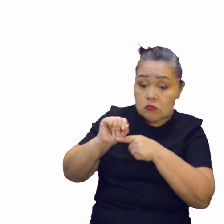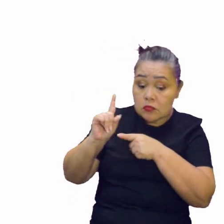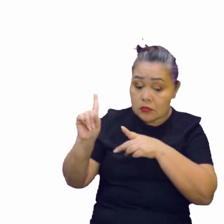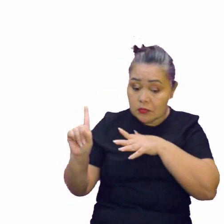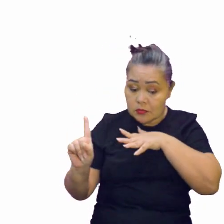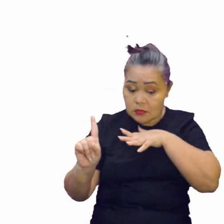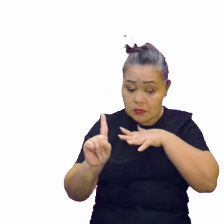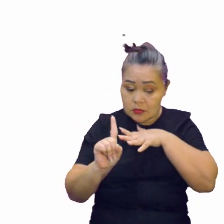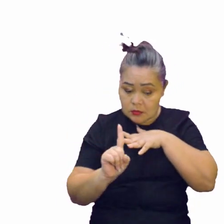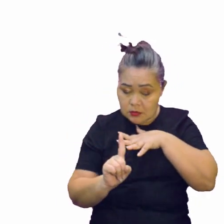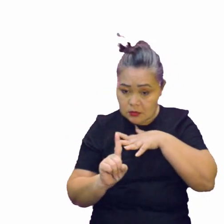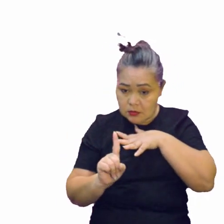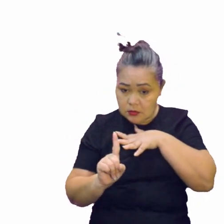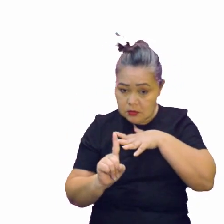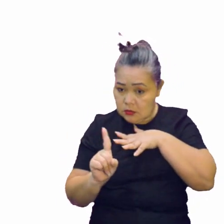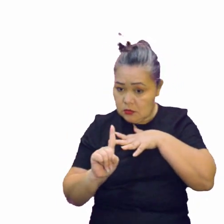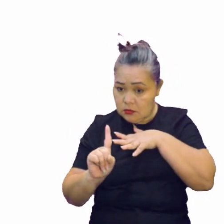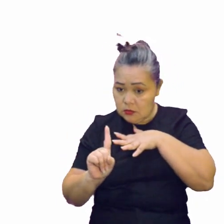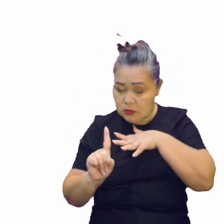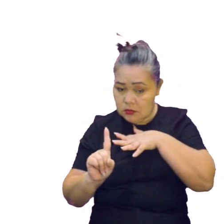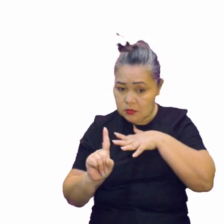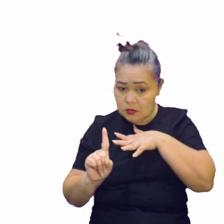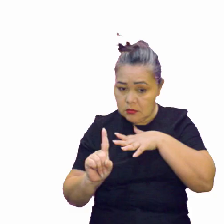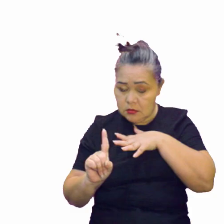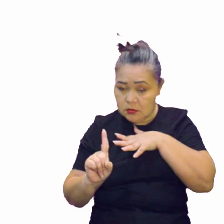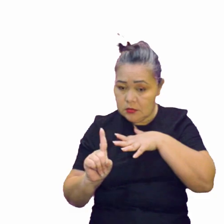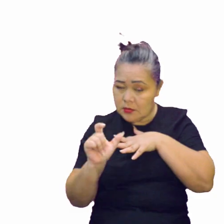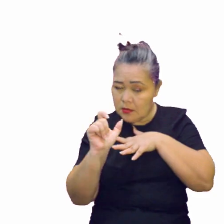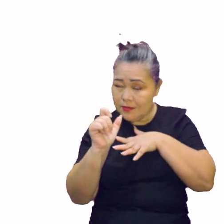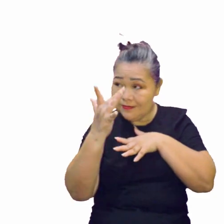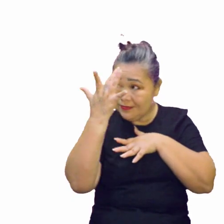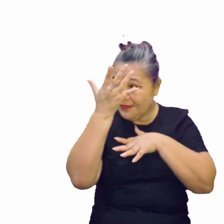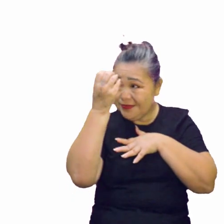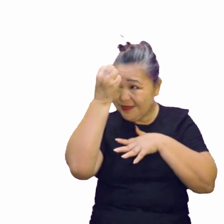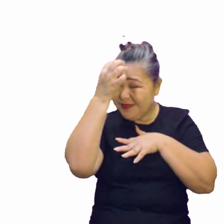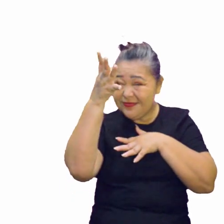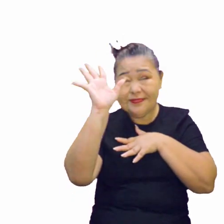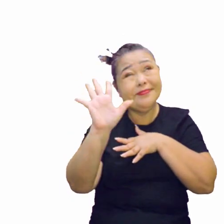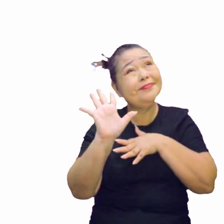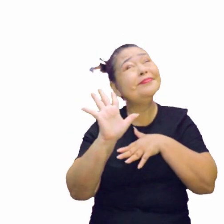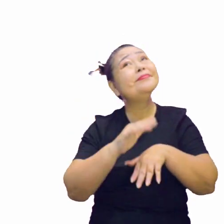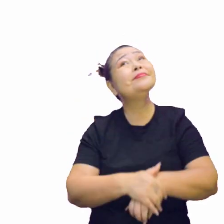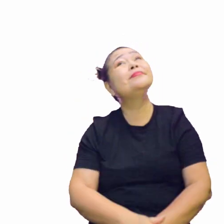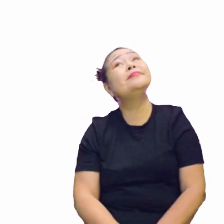são as... Ai, caramba, estou com a palavra aqui, eu não sei se eu vou lembrar.